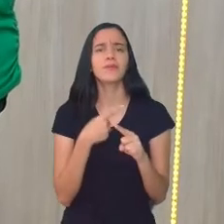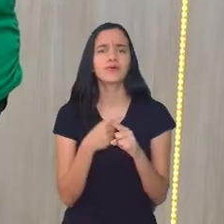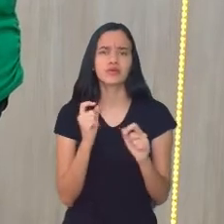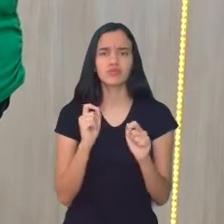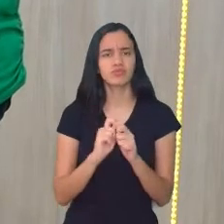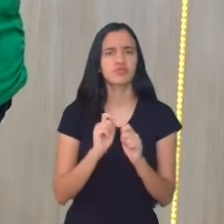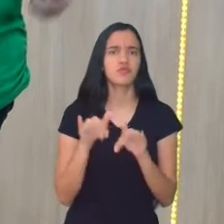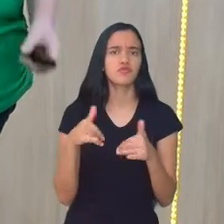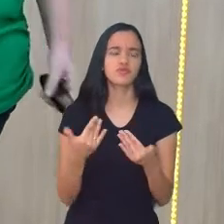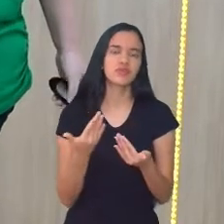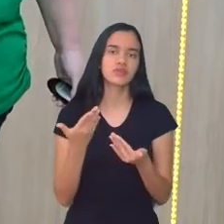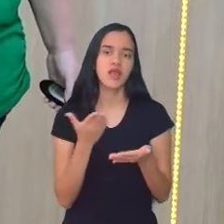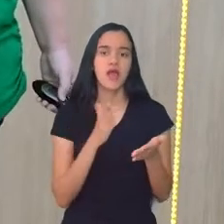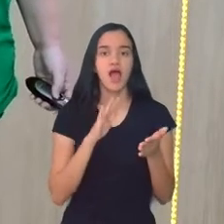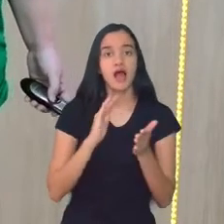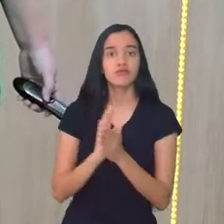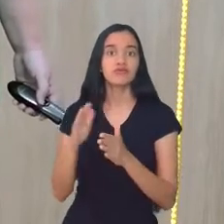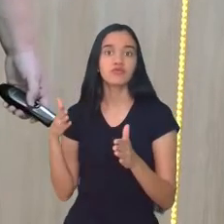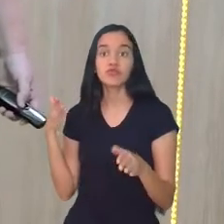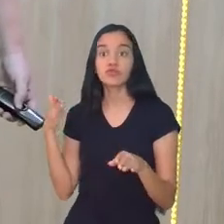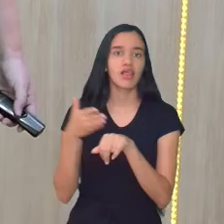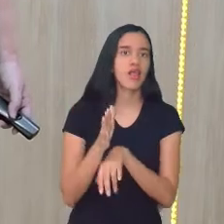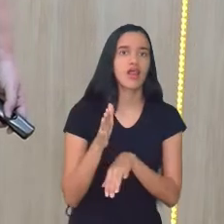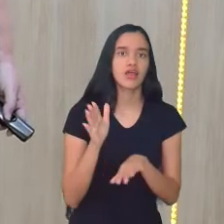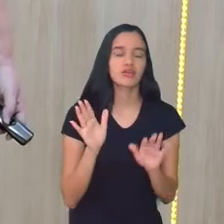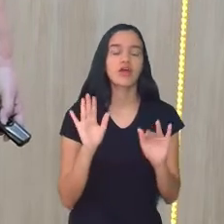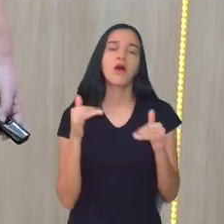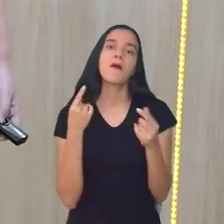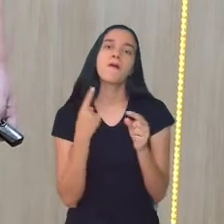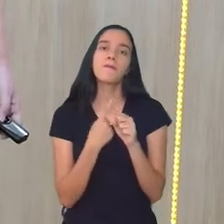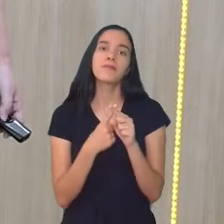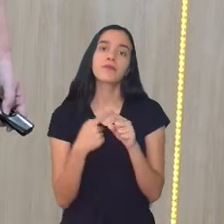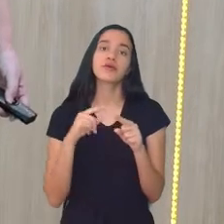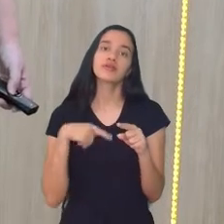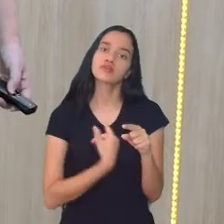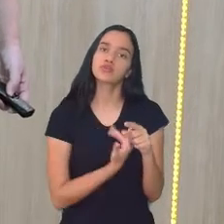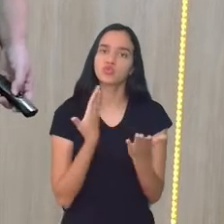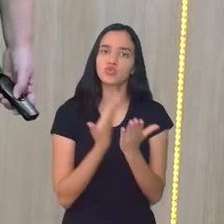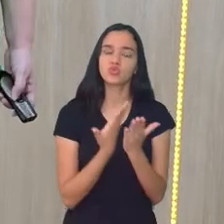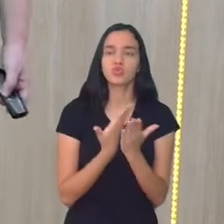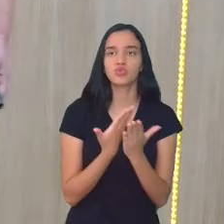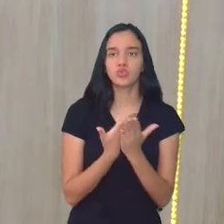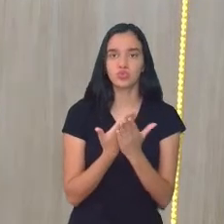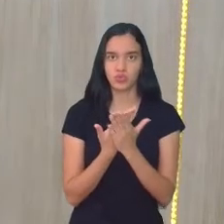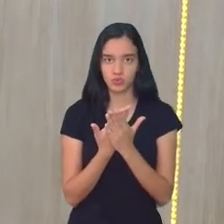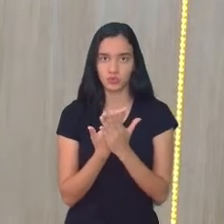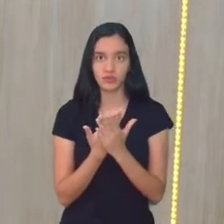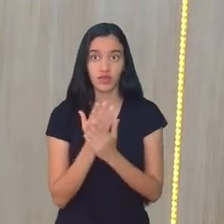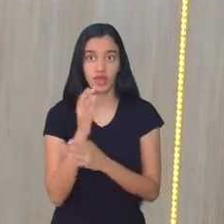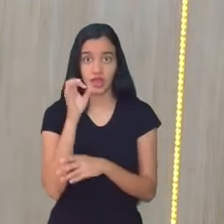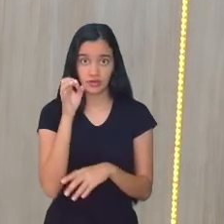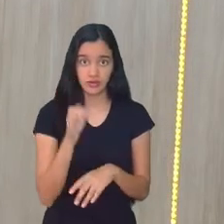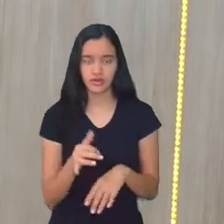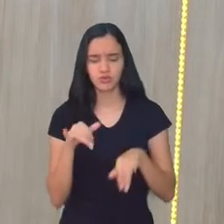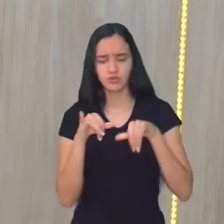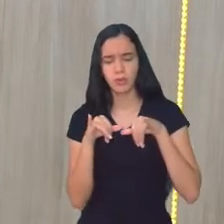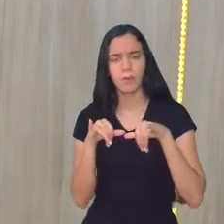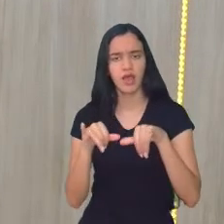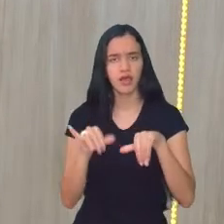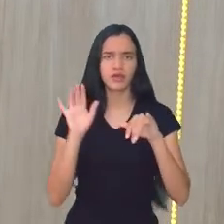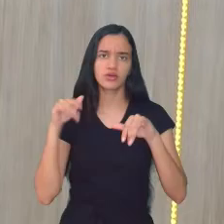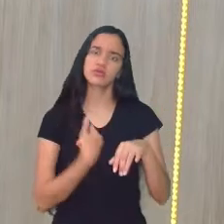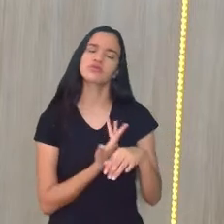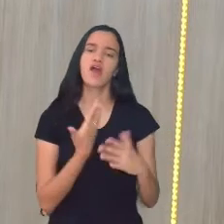essa passagem direta? Porque é o que mais a gente trabalha, é de quilo para grama, tá? No supermercado, quando a gente vai